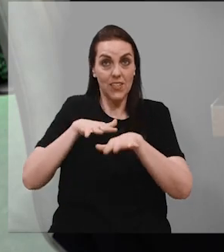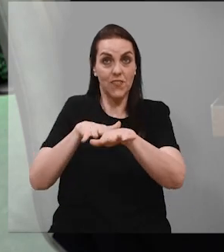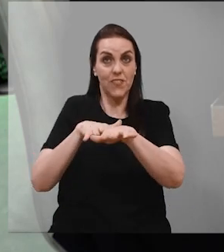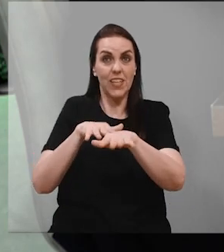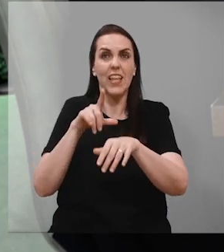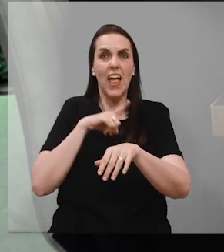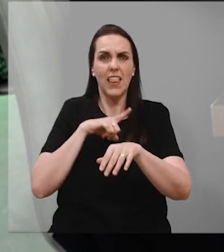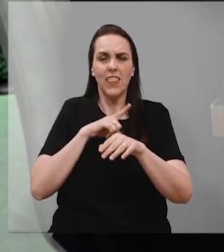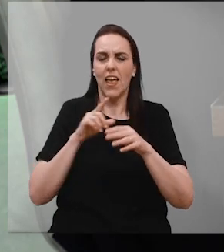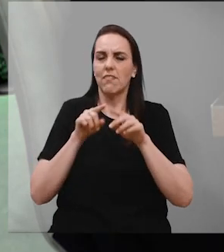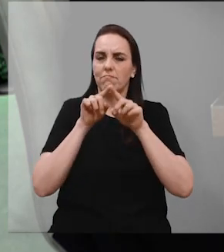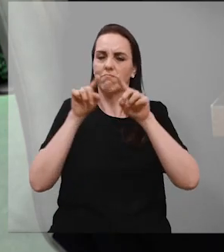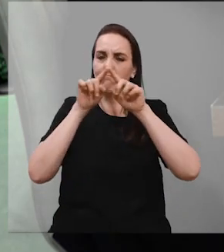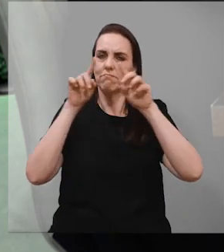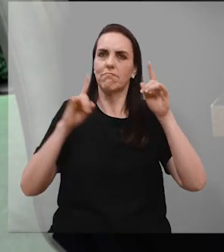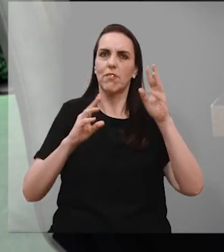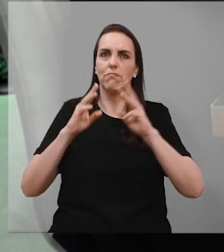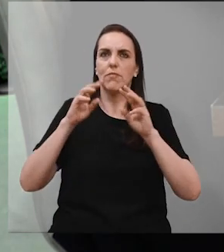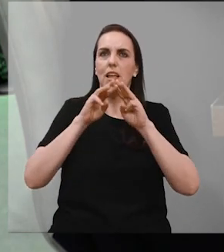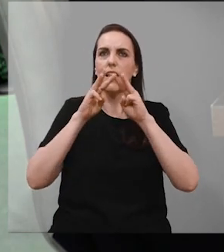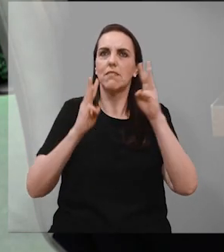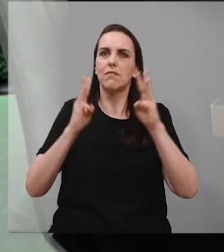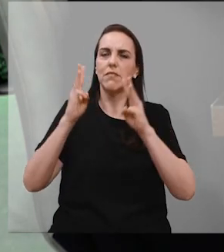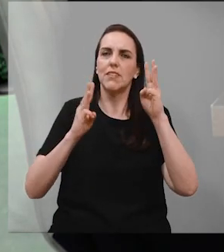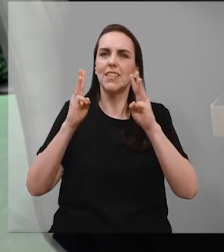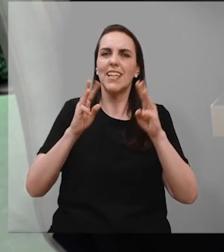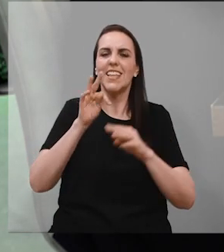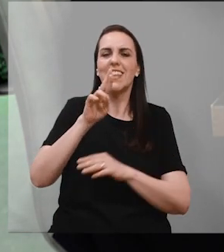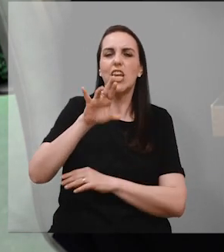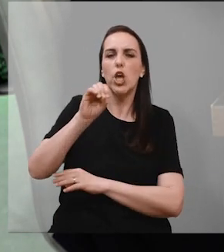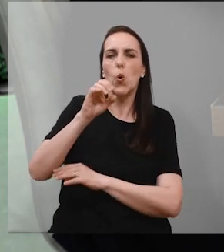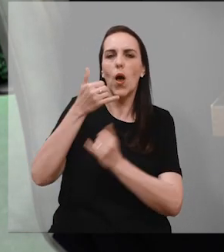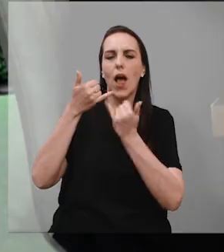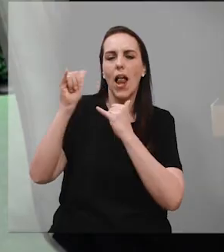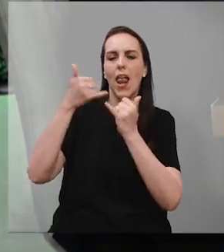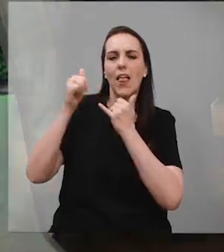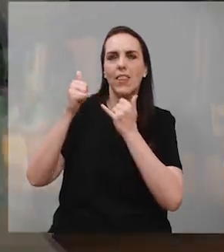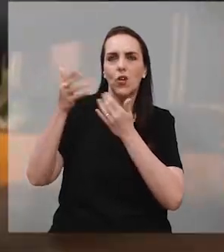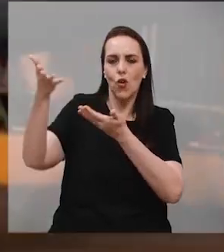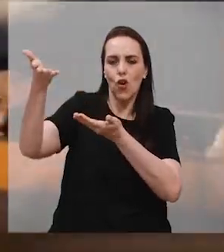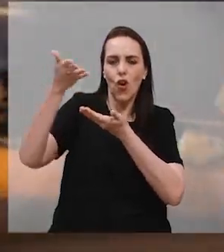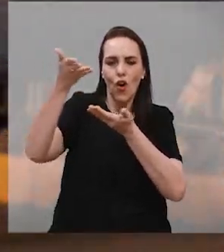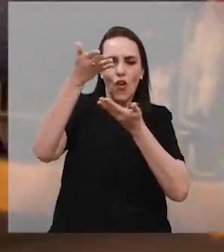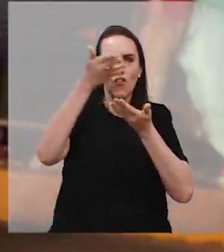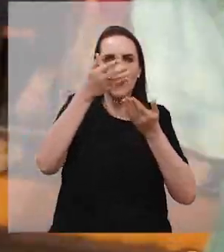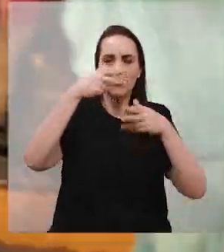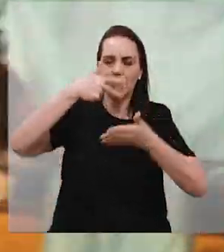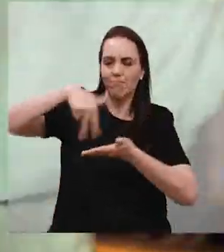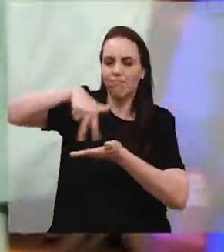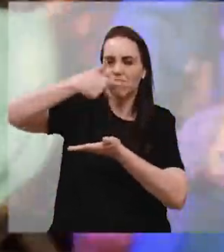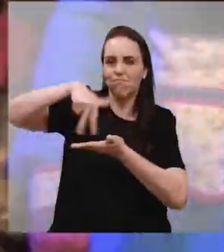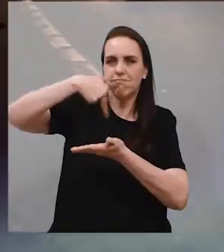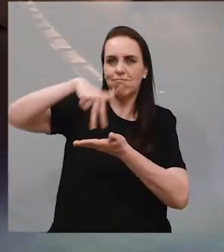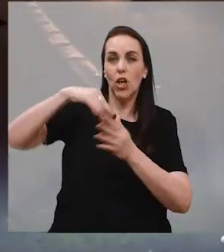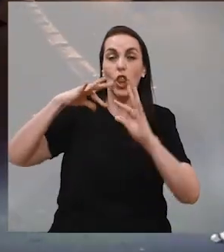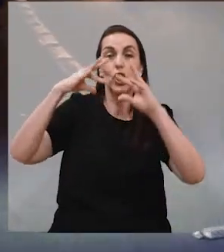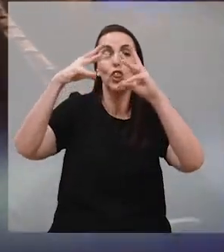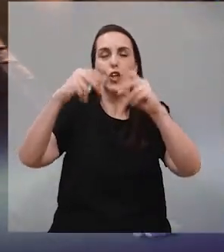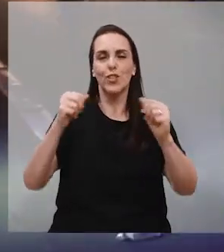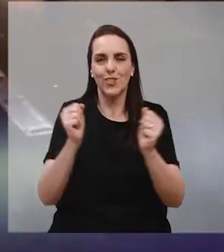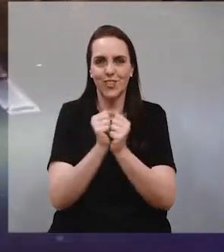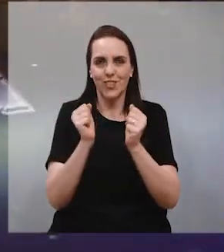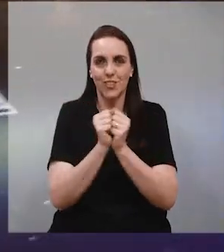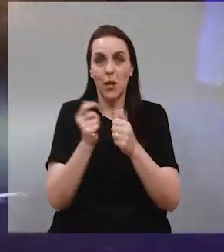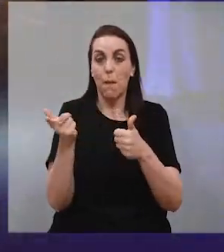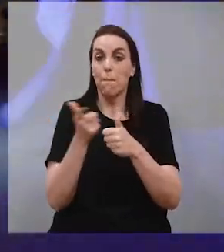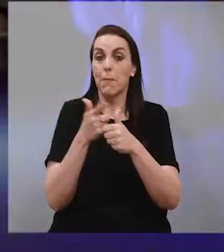desfile foi um trio elétrico, né? Que chegou e convidou todo o público para dançar junto. Então, foi bem bacana. E também,